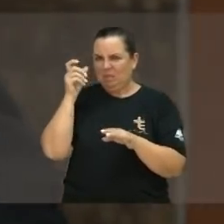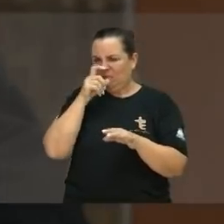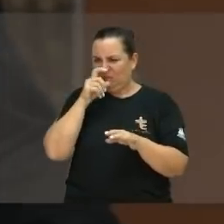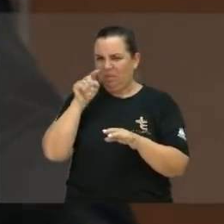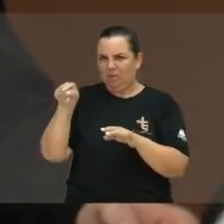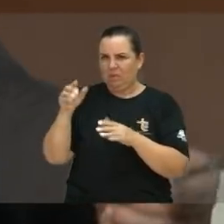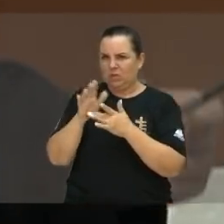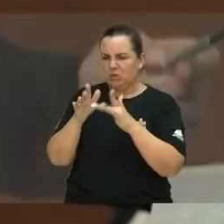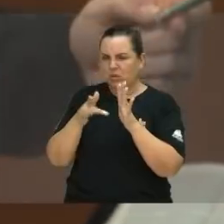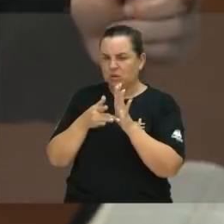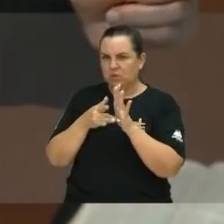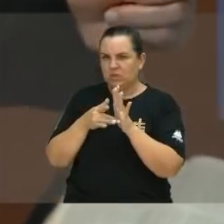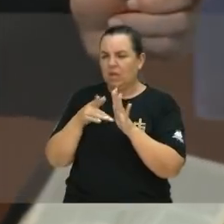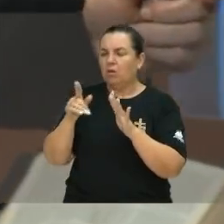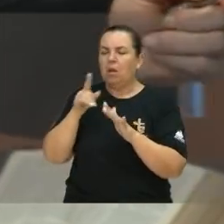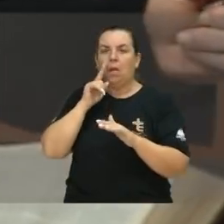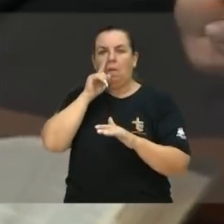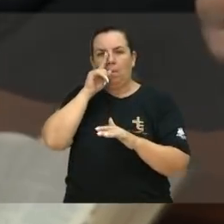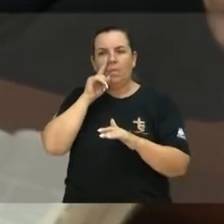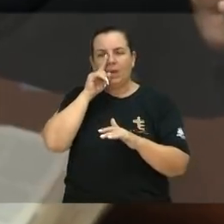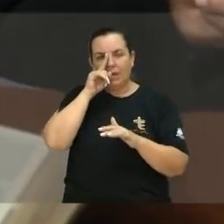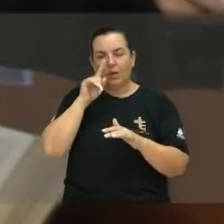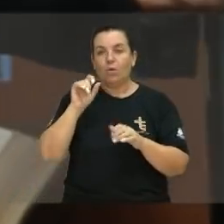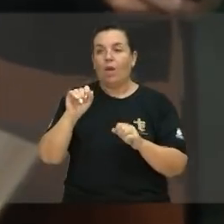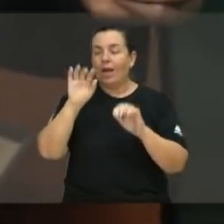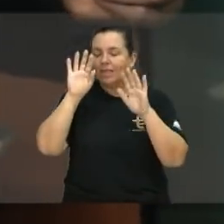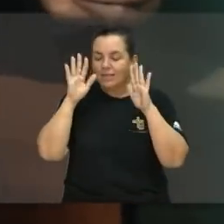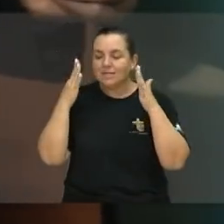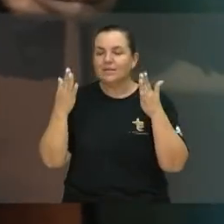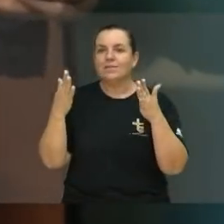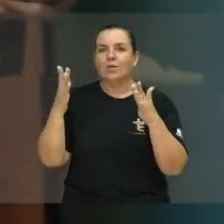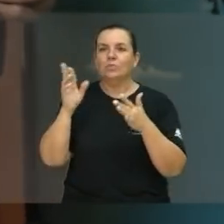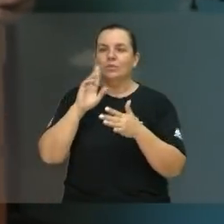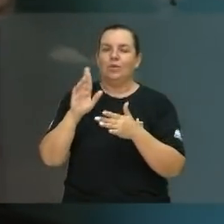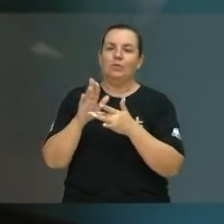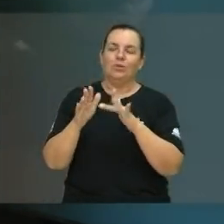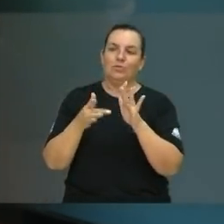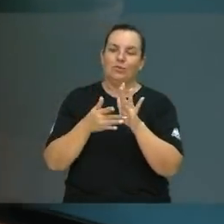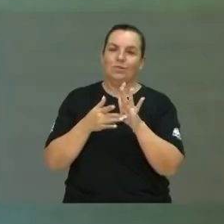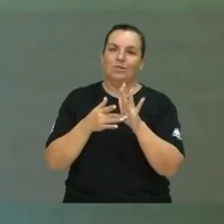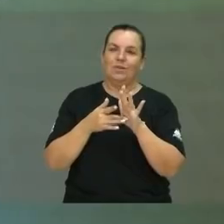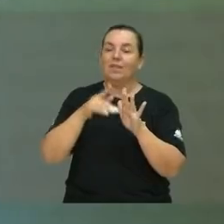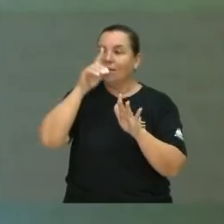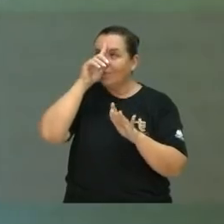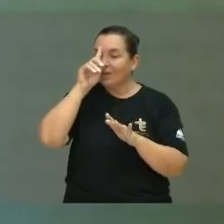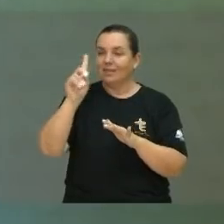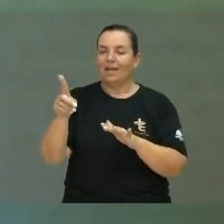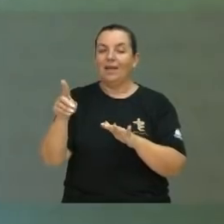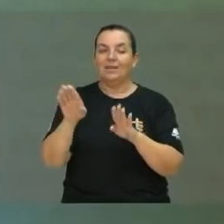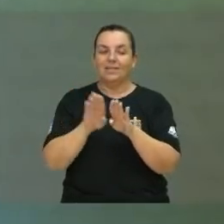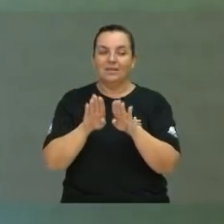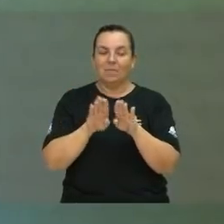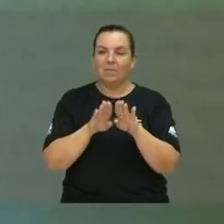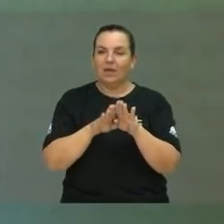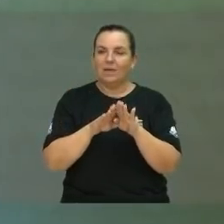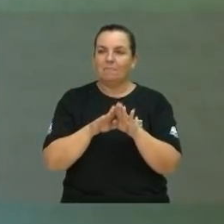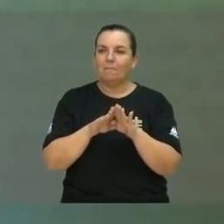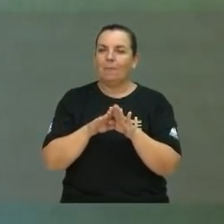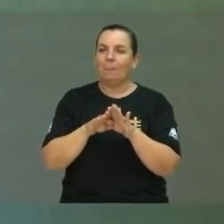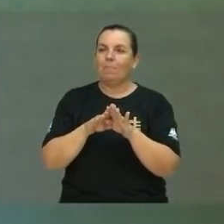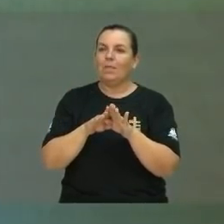e põe em perigo a decisão do senhor de enviar e ao a